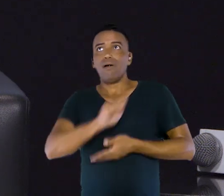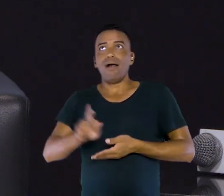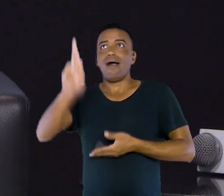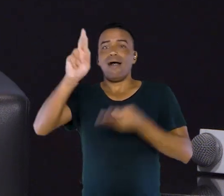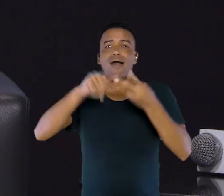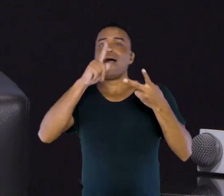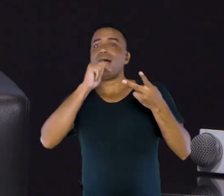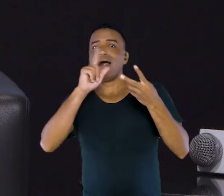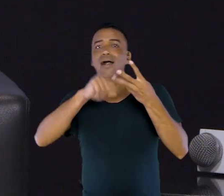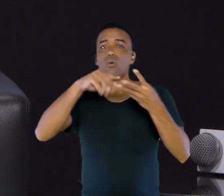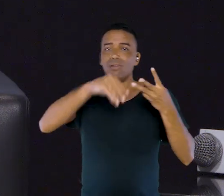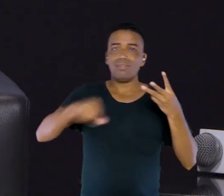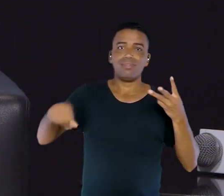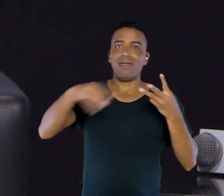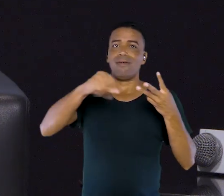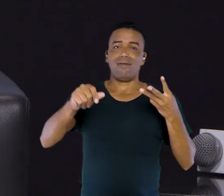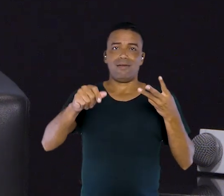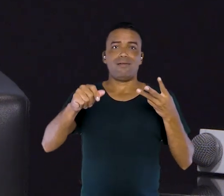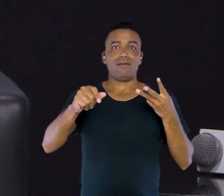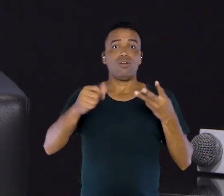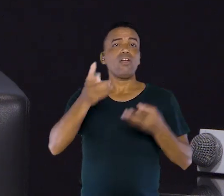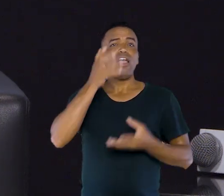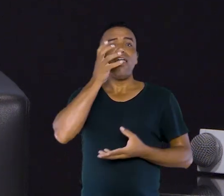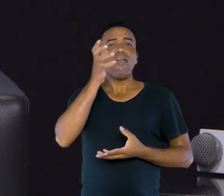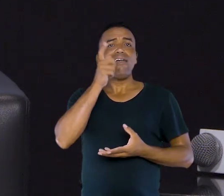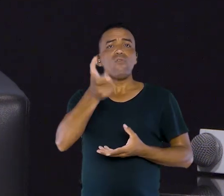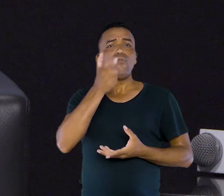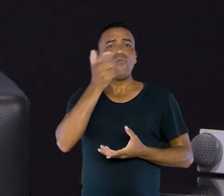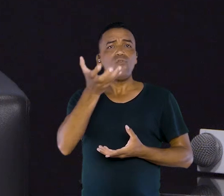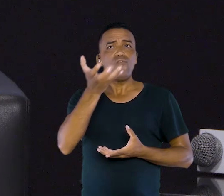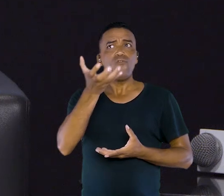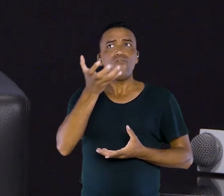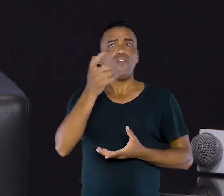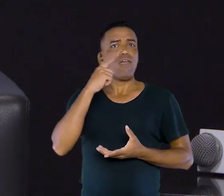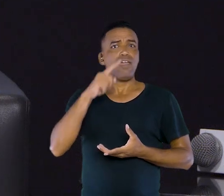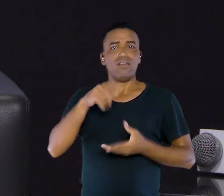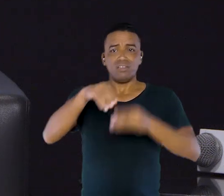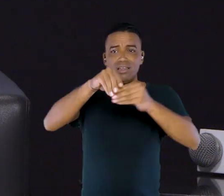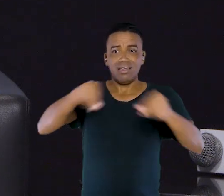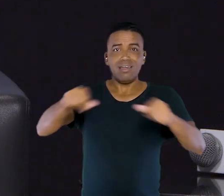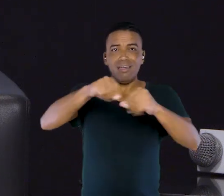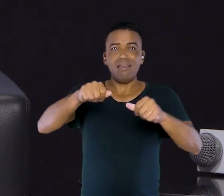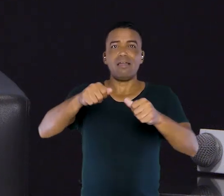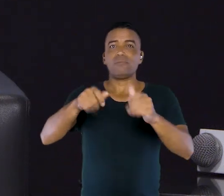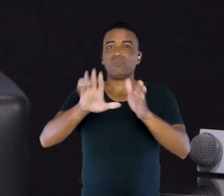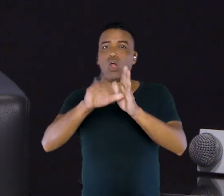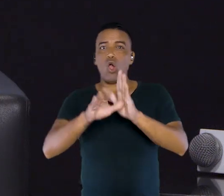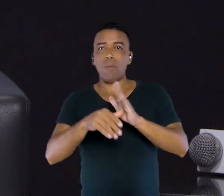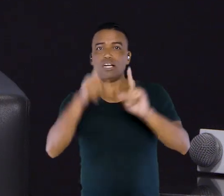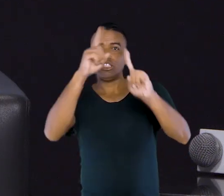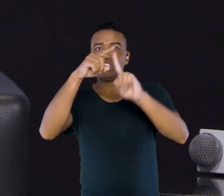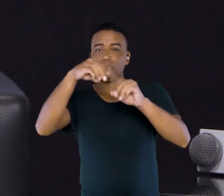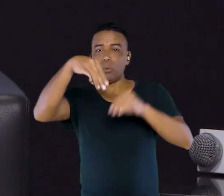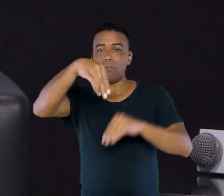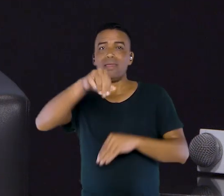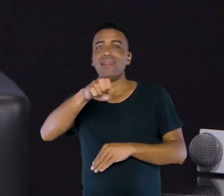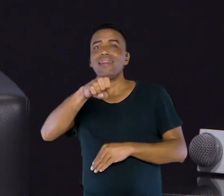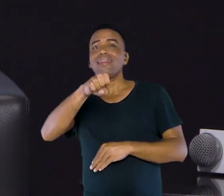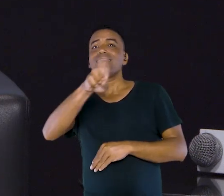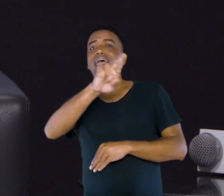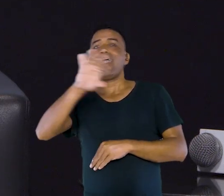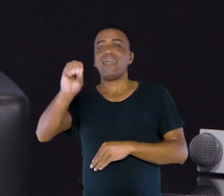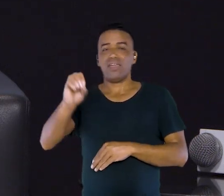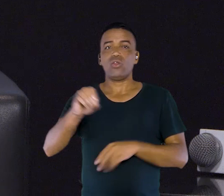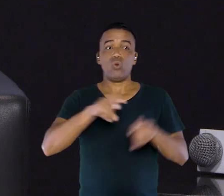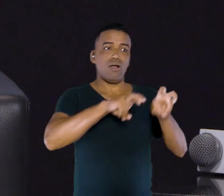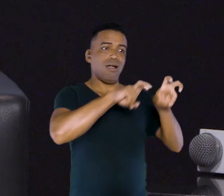o ar, a água, a terra. Quero ver se o garimpo acontece sem roubar nenhum tipo de minério